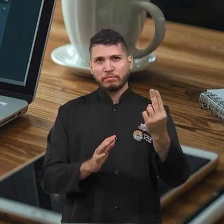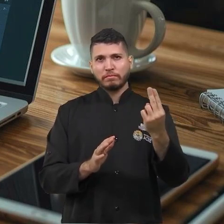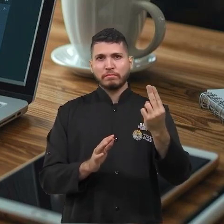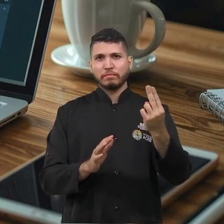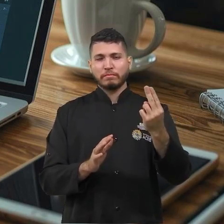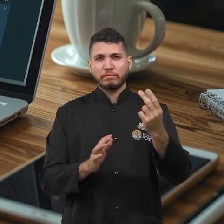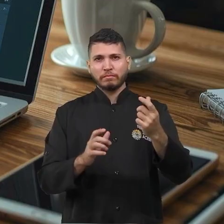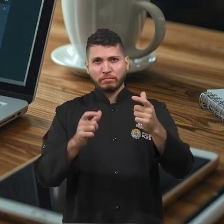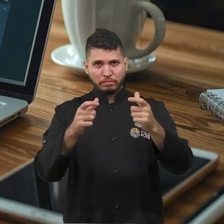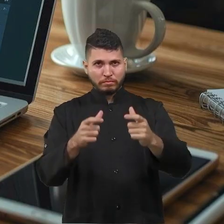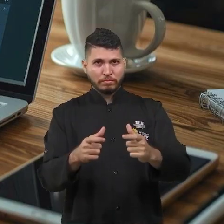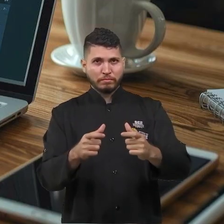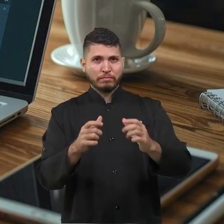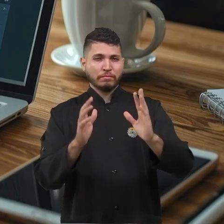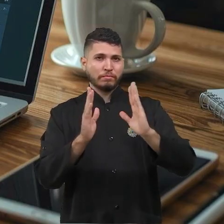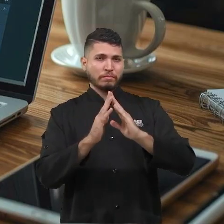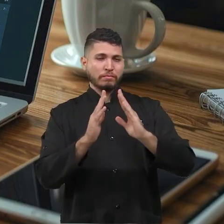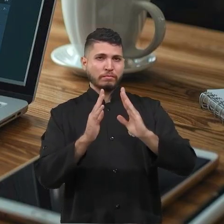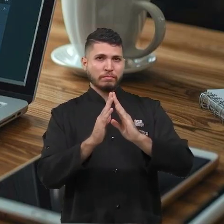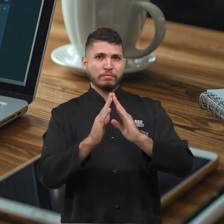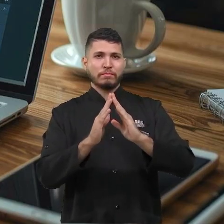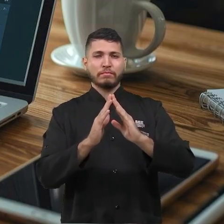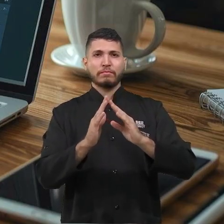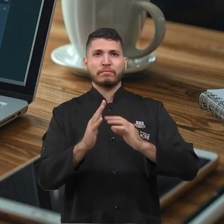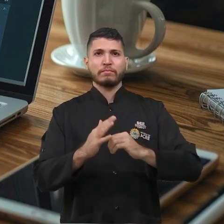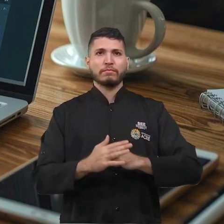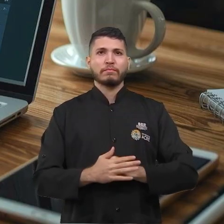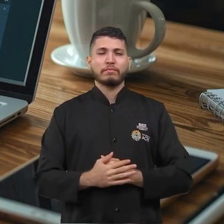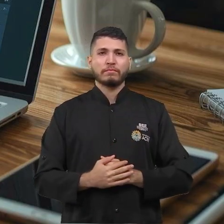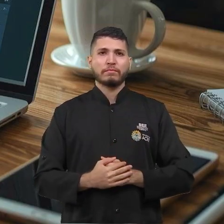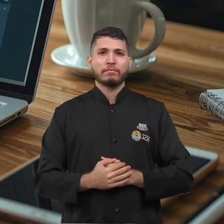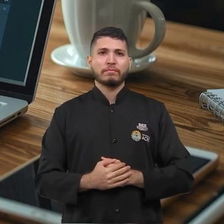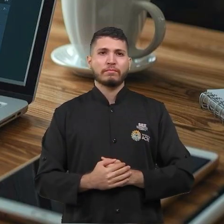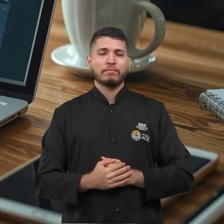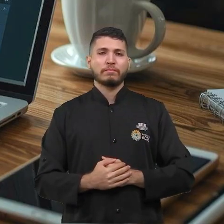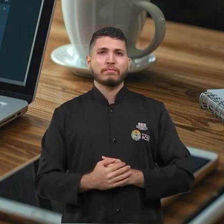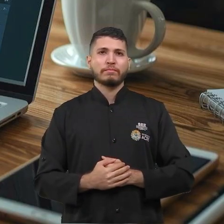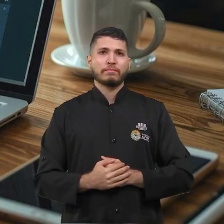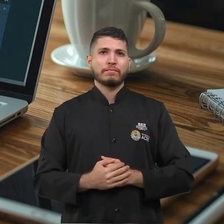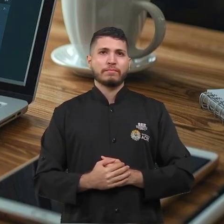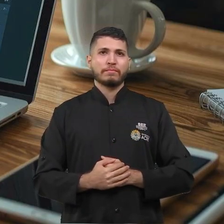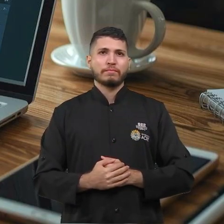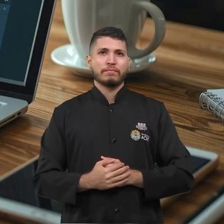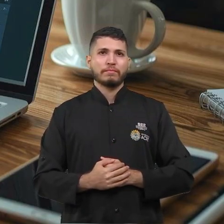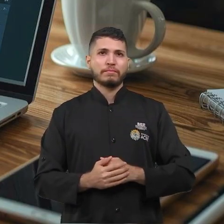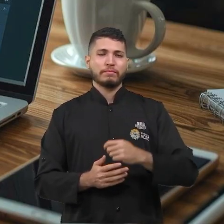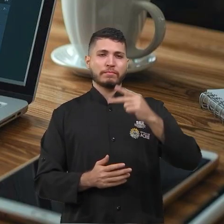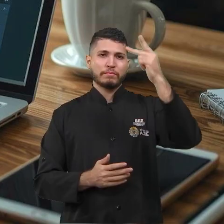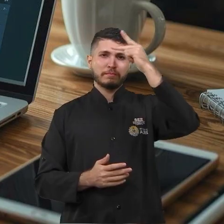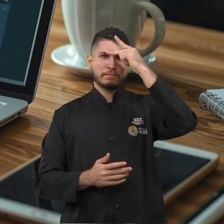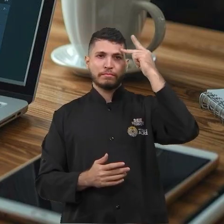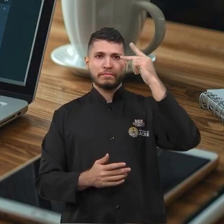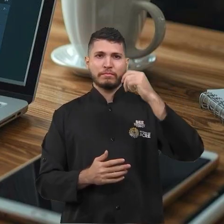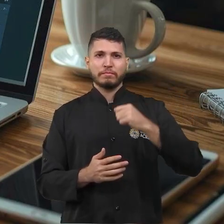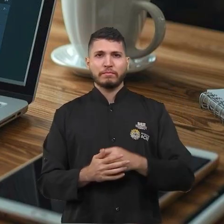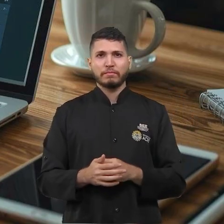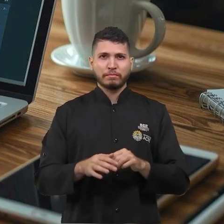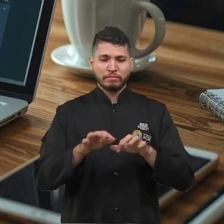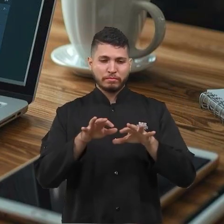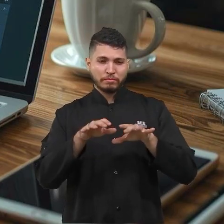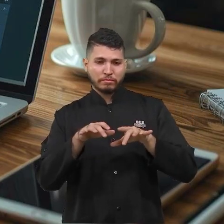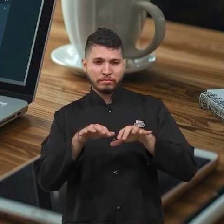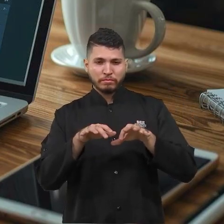o ambiente da casa dela. Olha que interessante, essa pessoa ela está, de certa